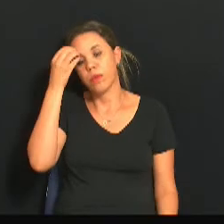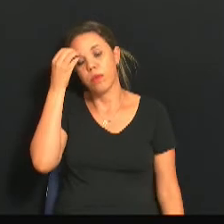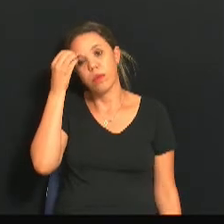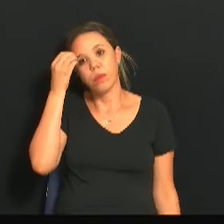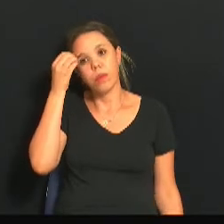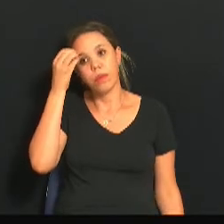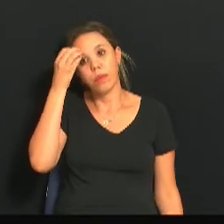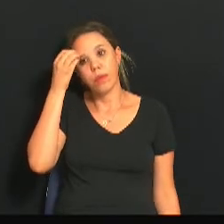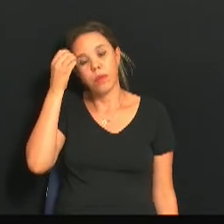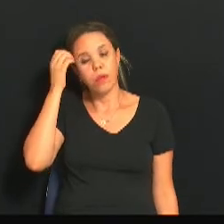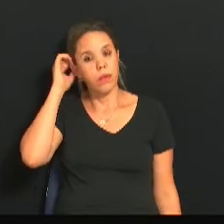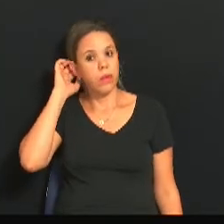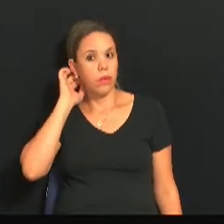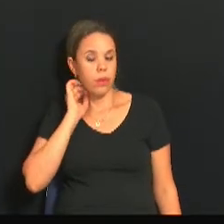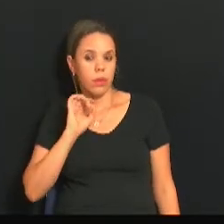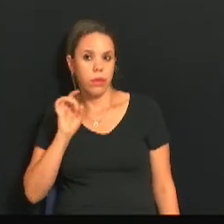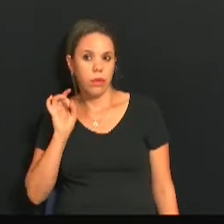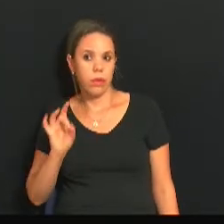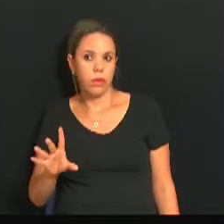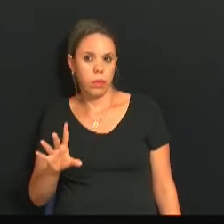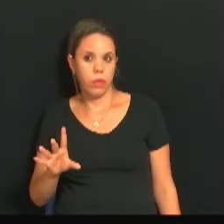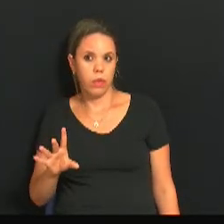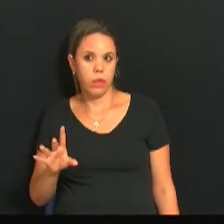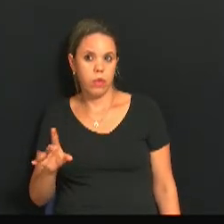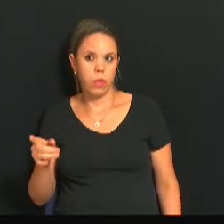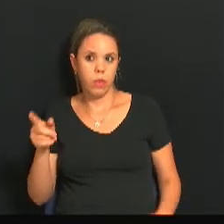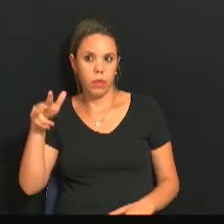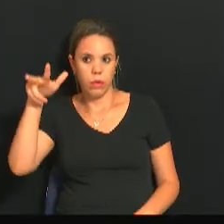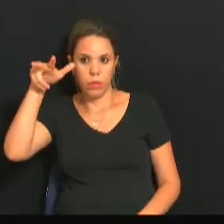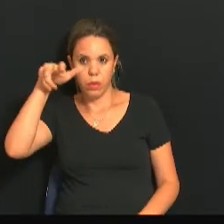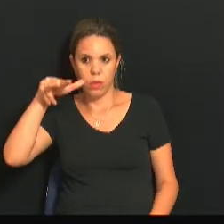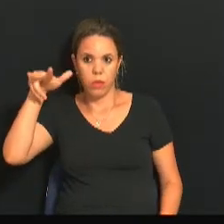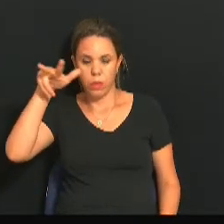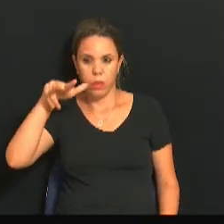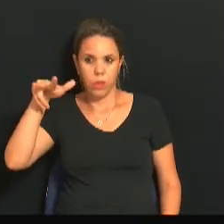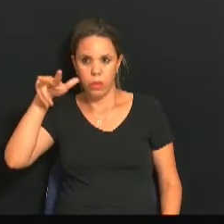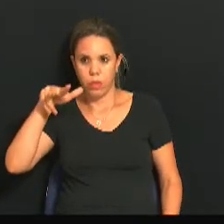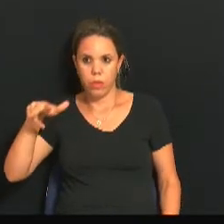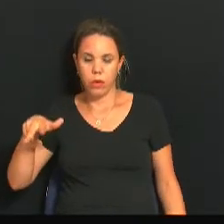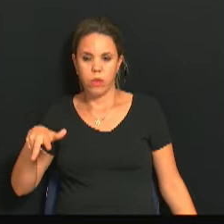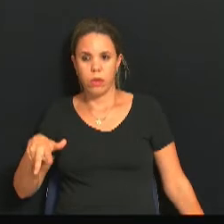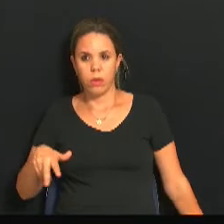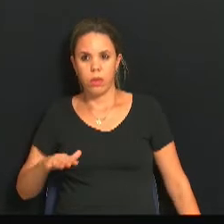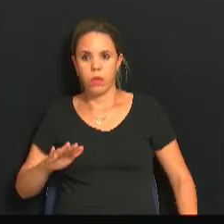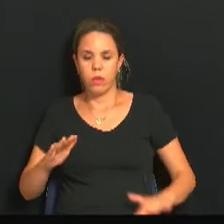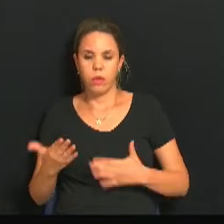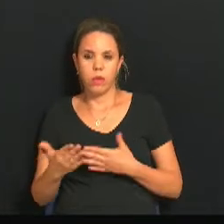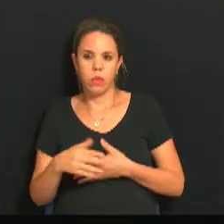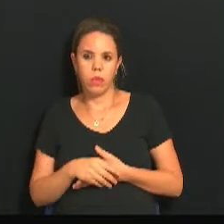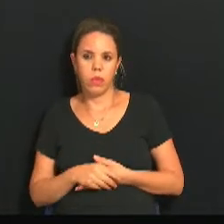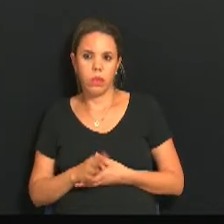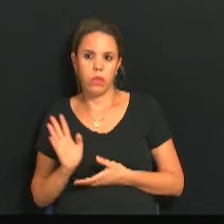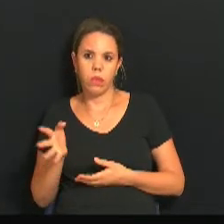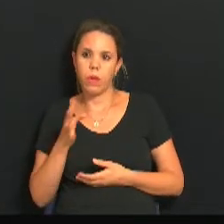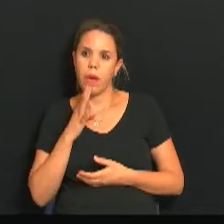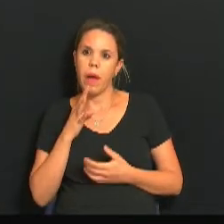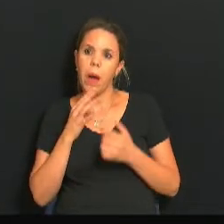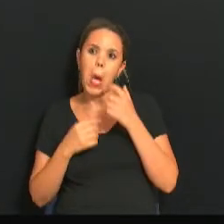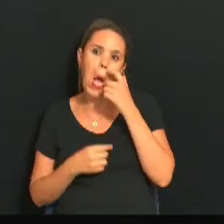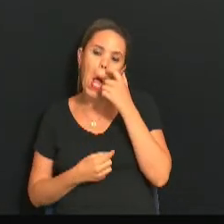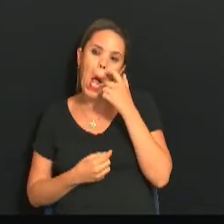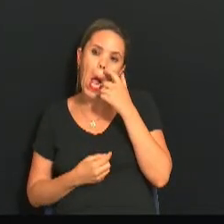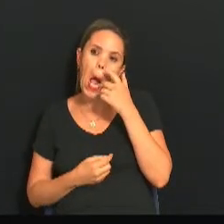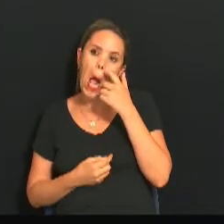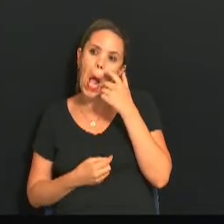é que são uma foto aérea com pagamento das trevas que eu acredito que já conheçam né É